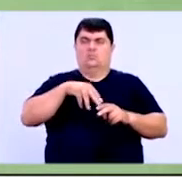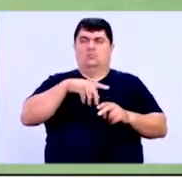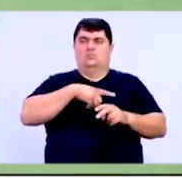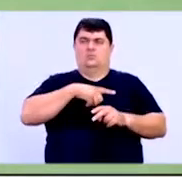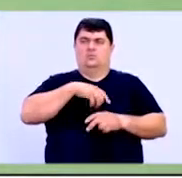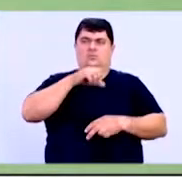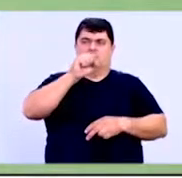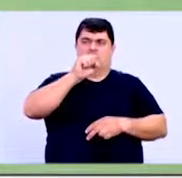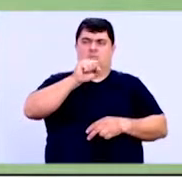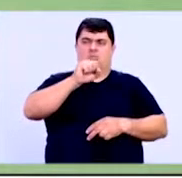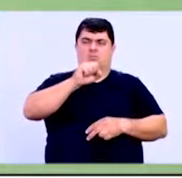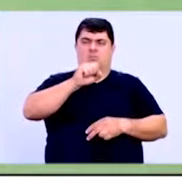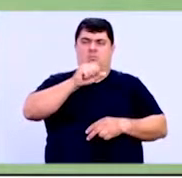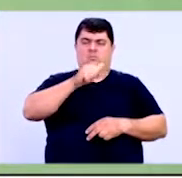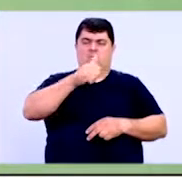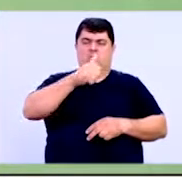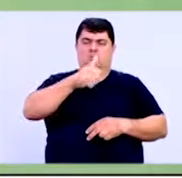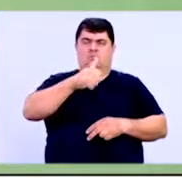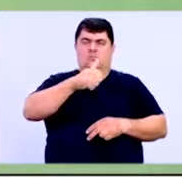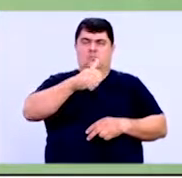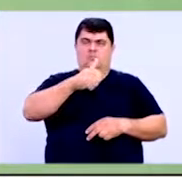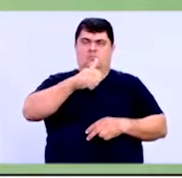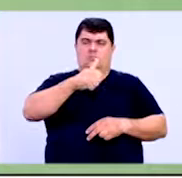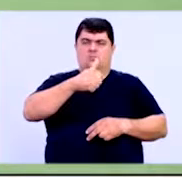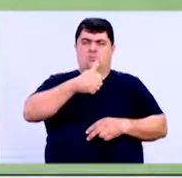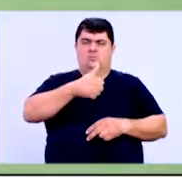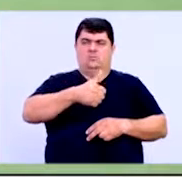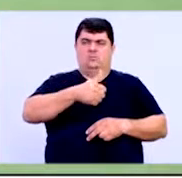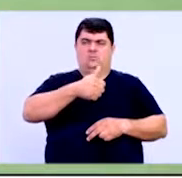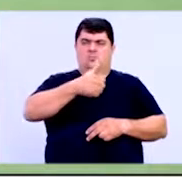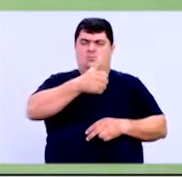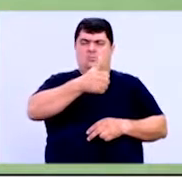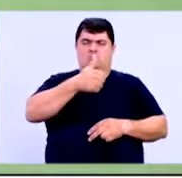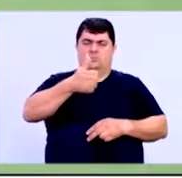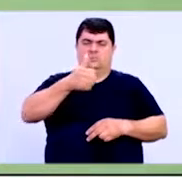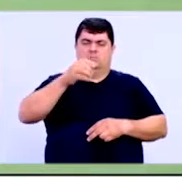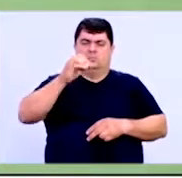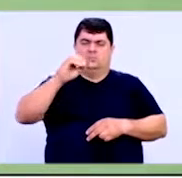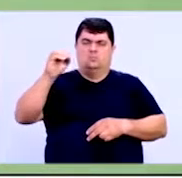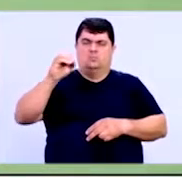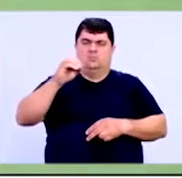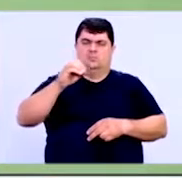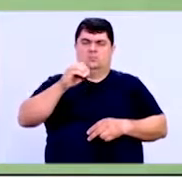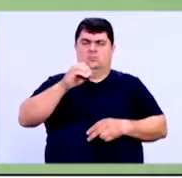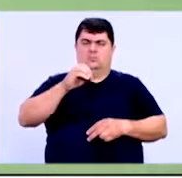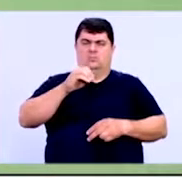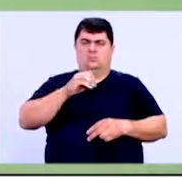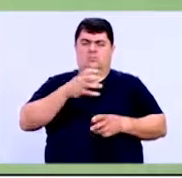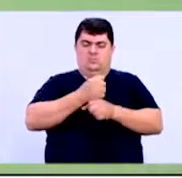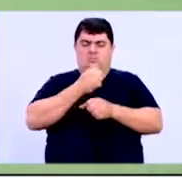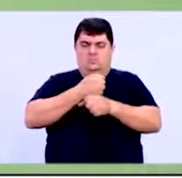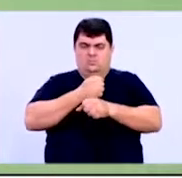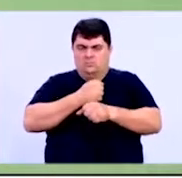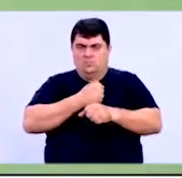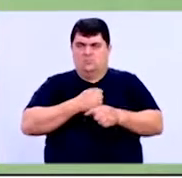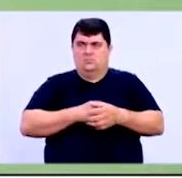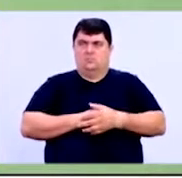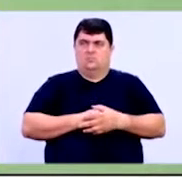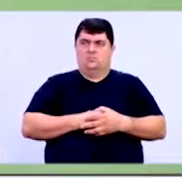800, 900, 1000, 1100, 800,